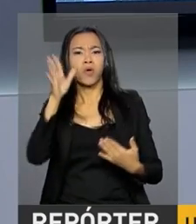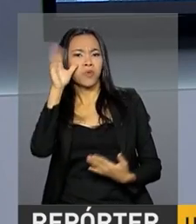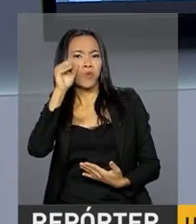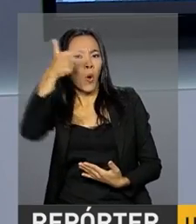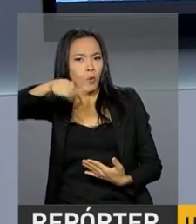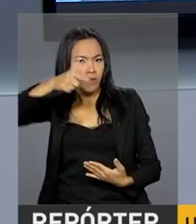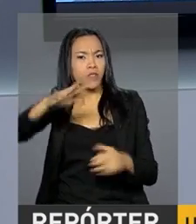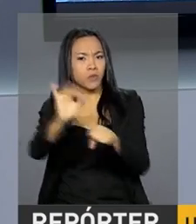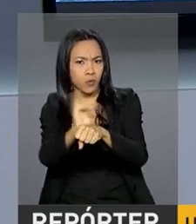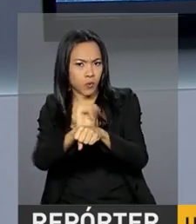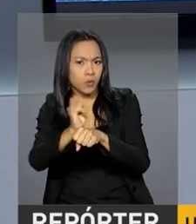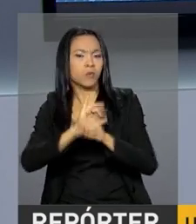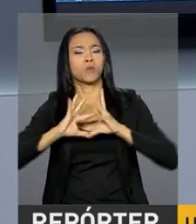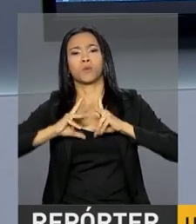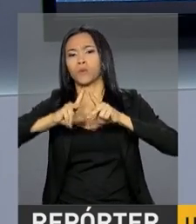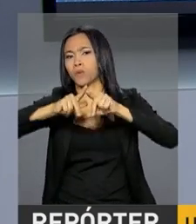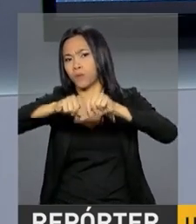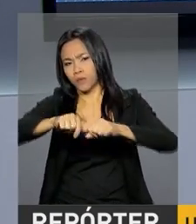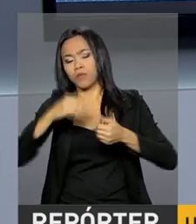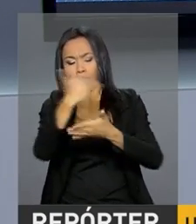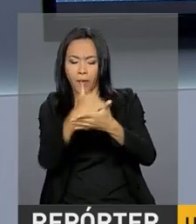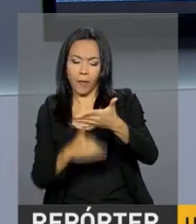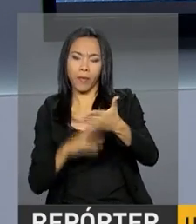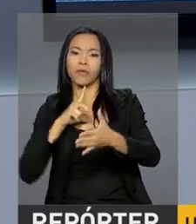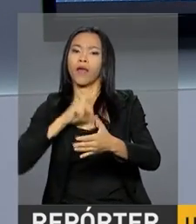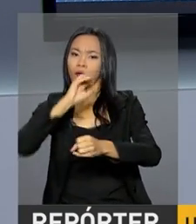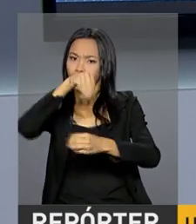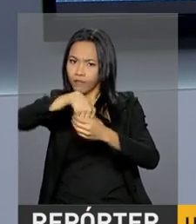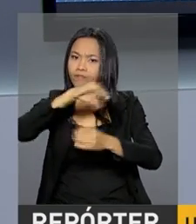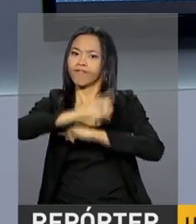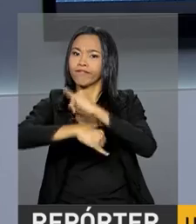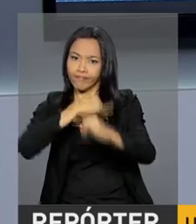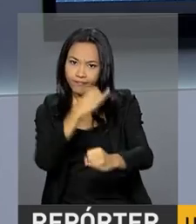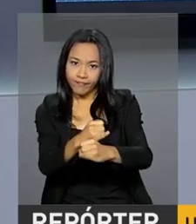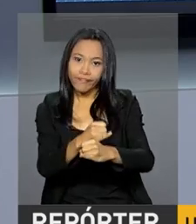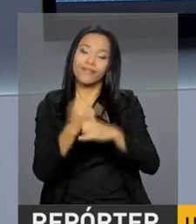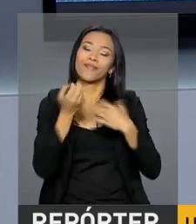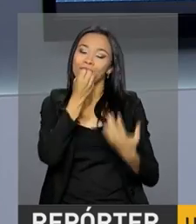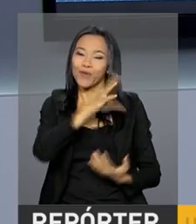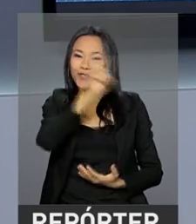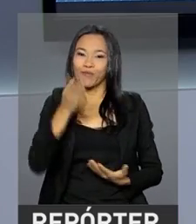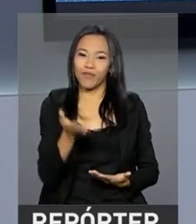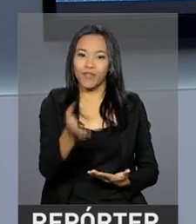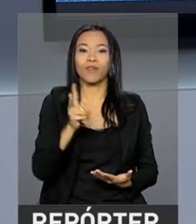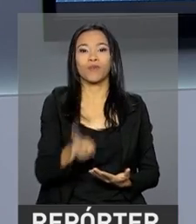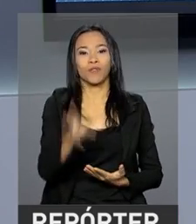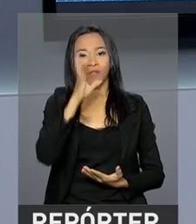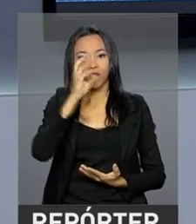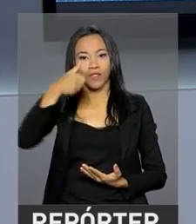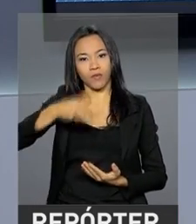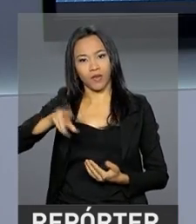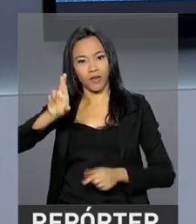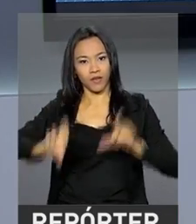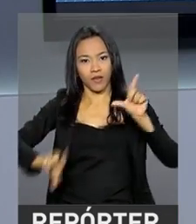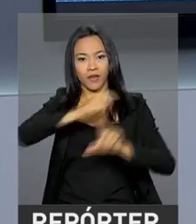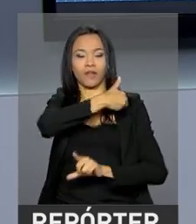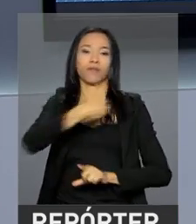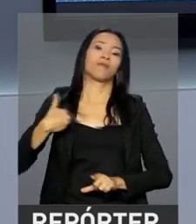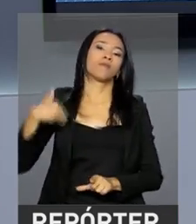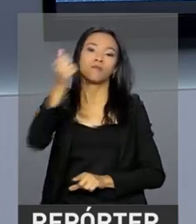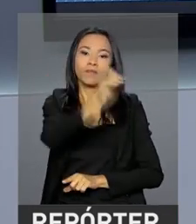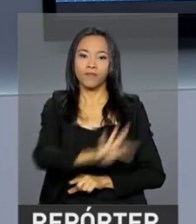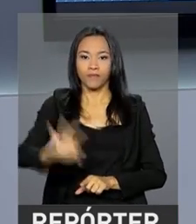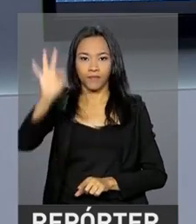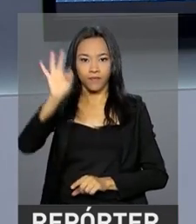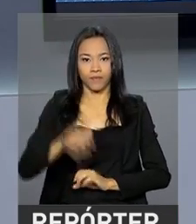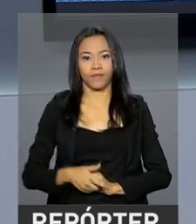no YouTube e toda a programação também está disponível na nossa página na internet bom dia para você e continue com a gente na NBR a